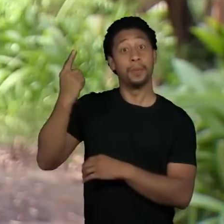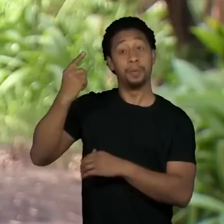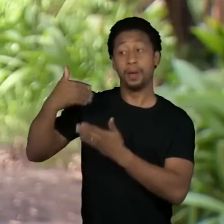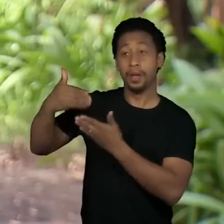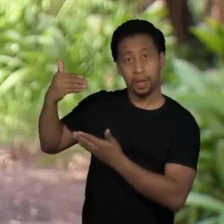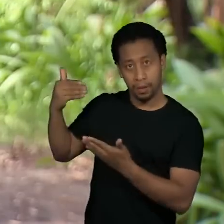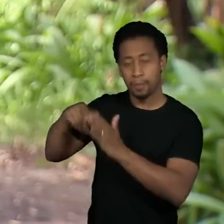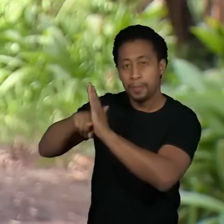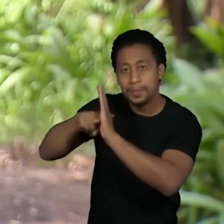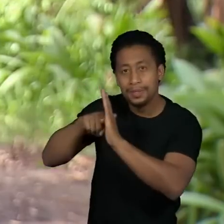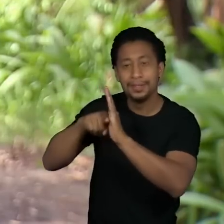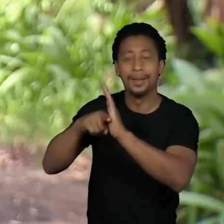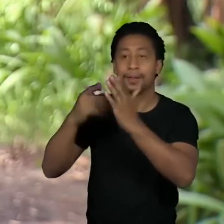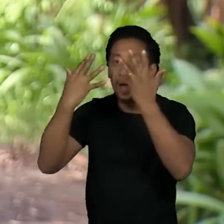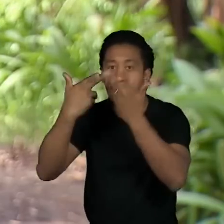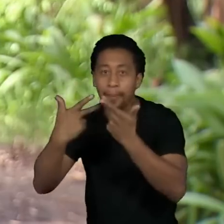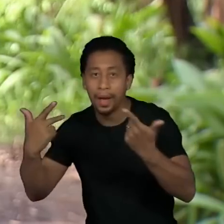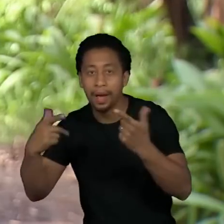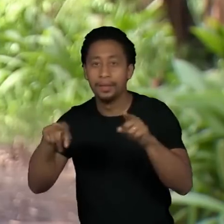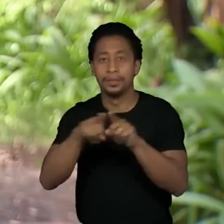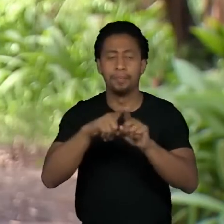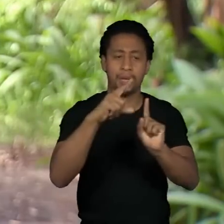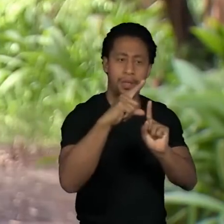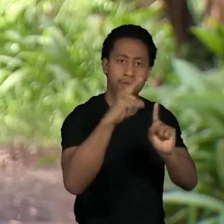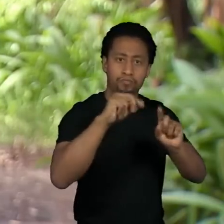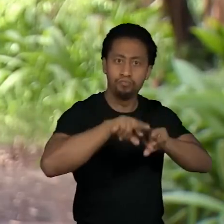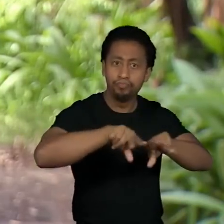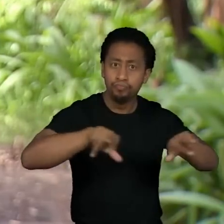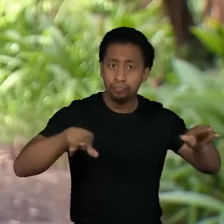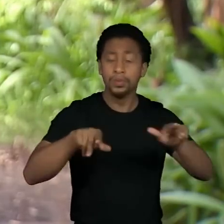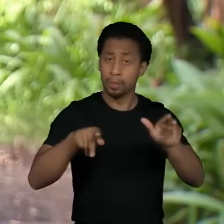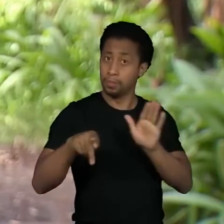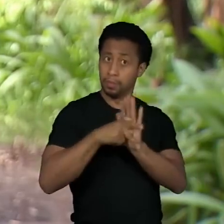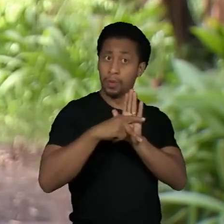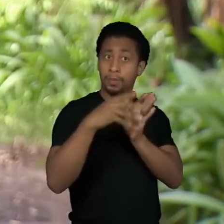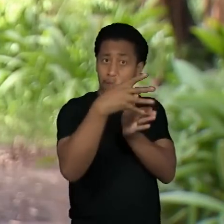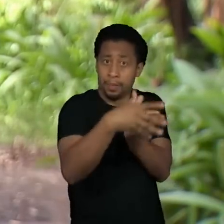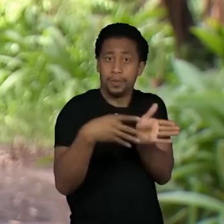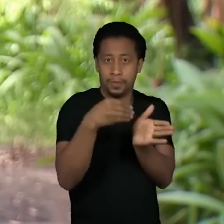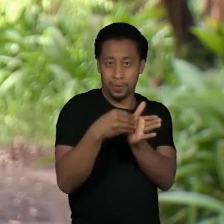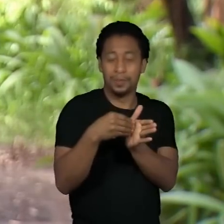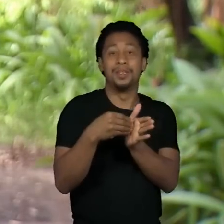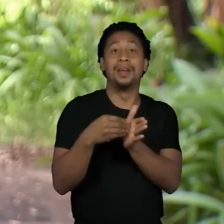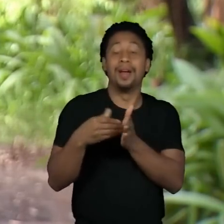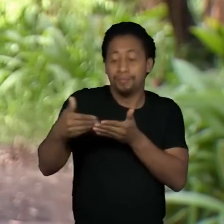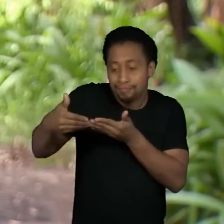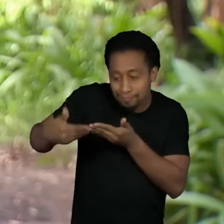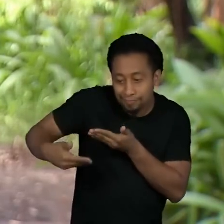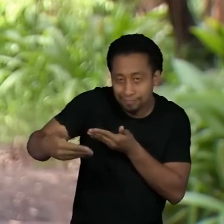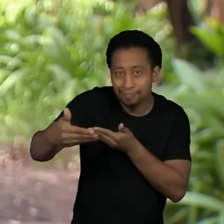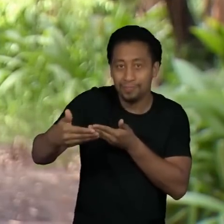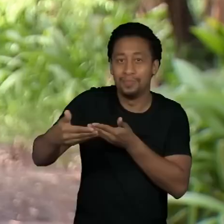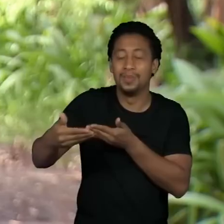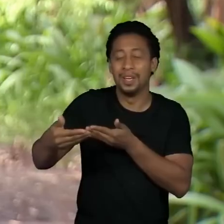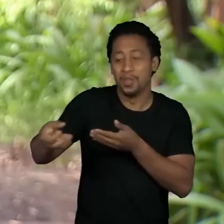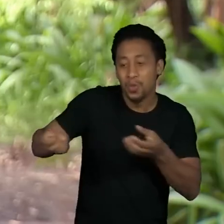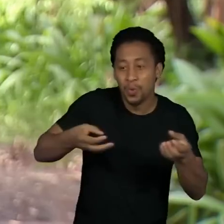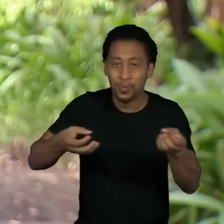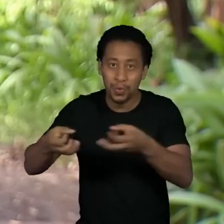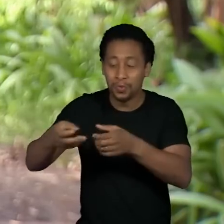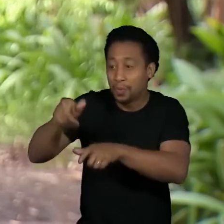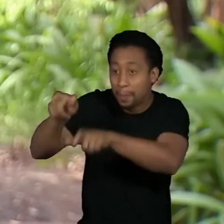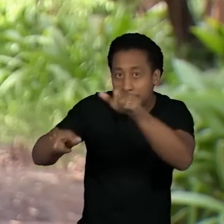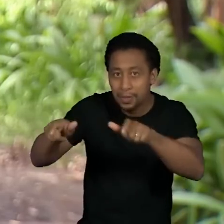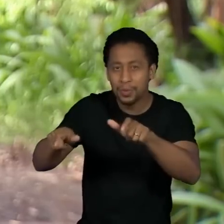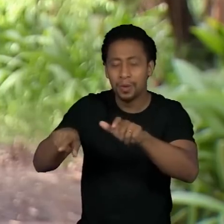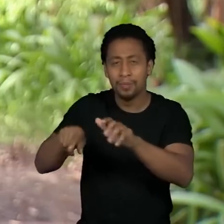e vegetais da Amazônia. Muitos cientistas seguem os passos do pai da biodiversidade e trabalham